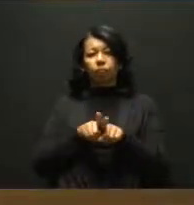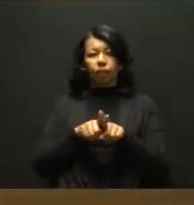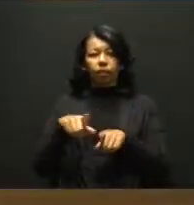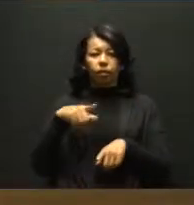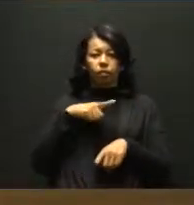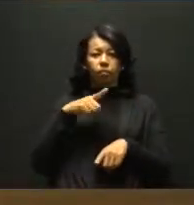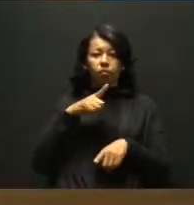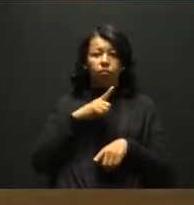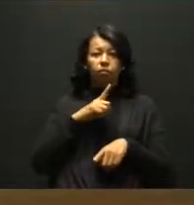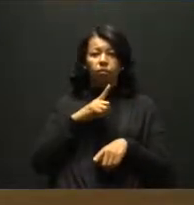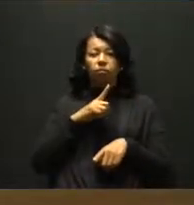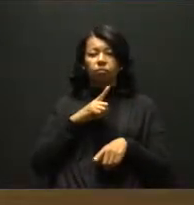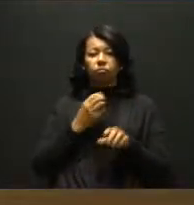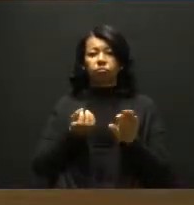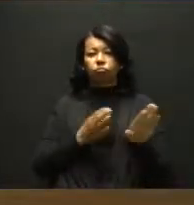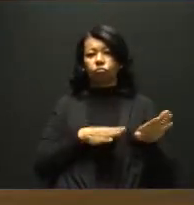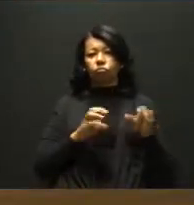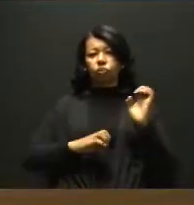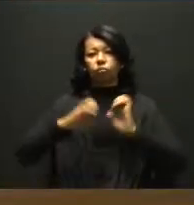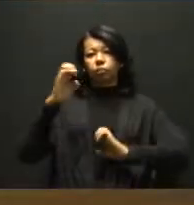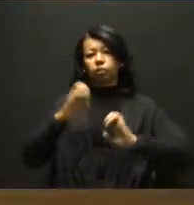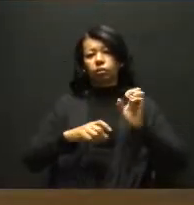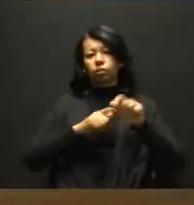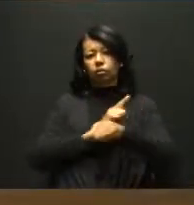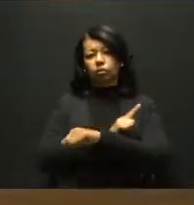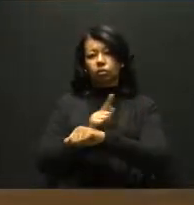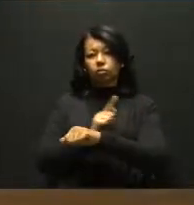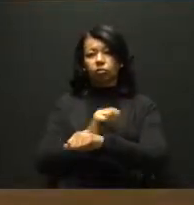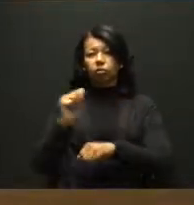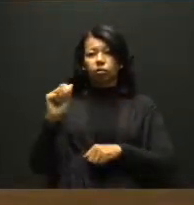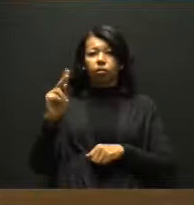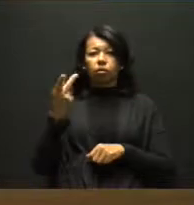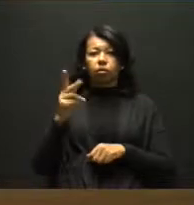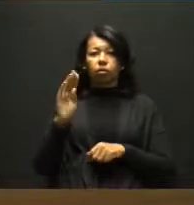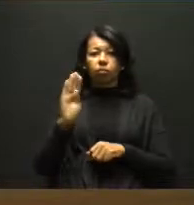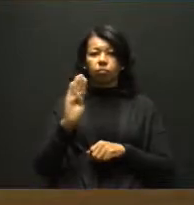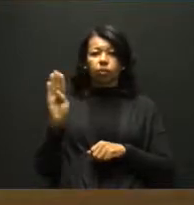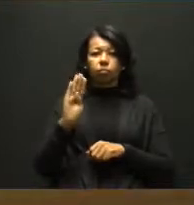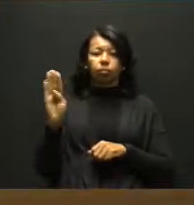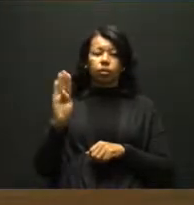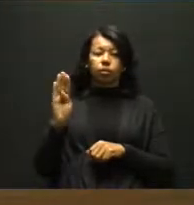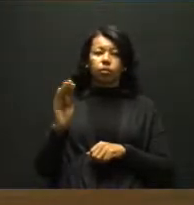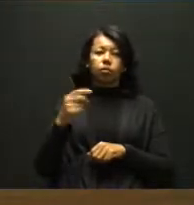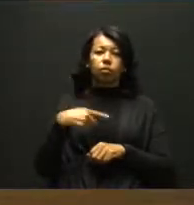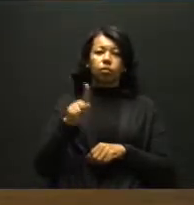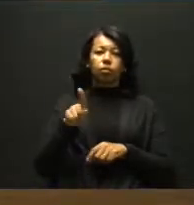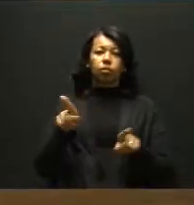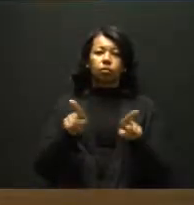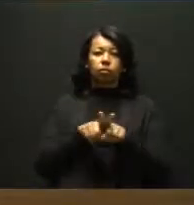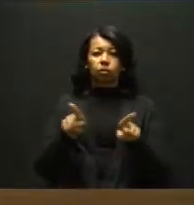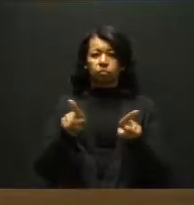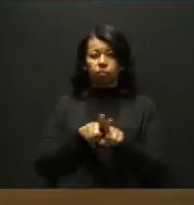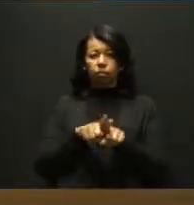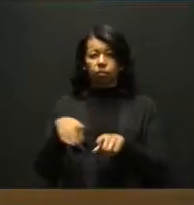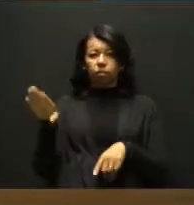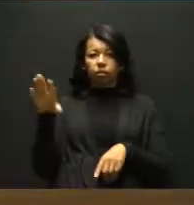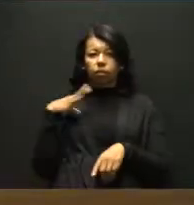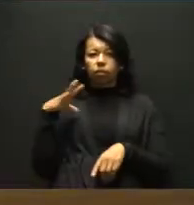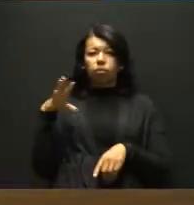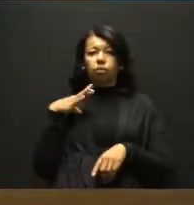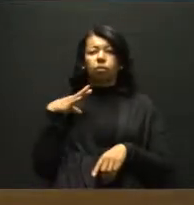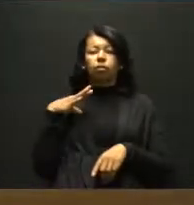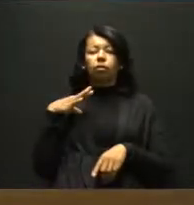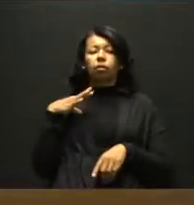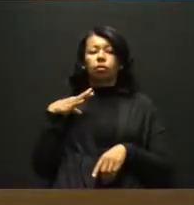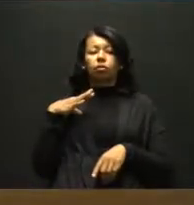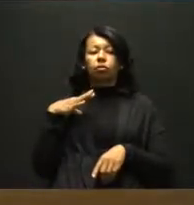sabor com a empresa que era gestora hbb lamentavelmente que saiu da bia saiu também da cidade é